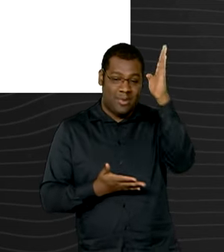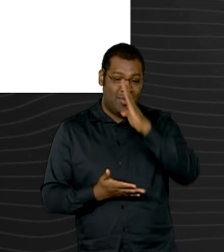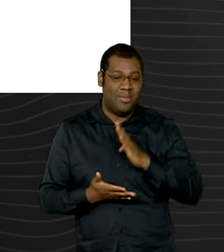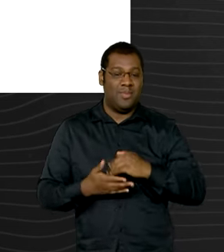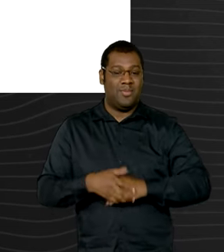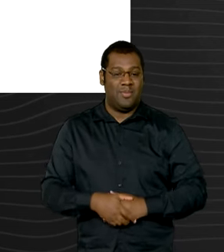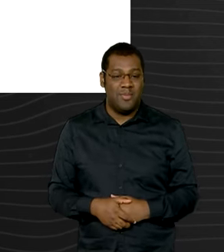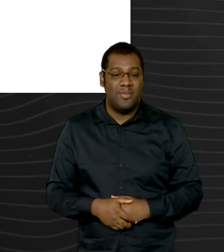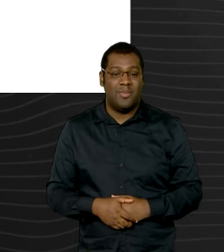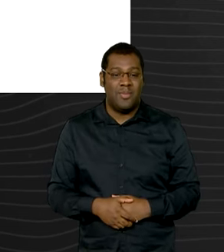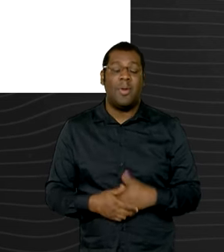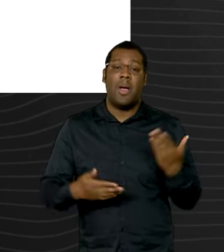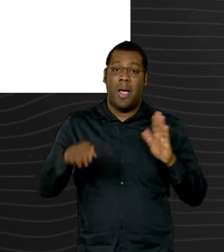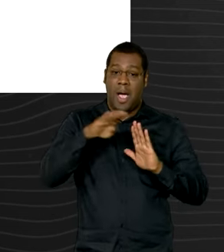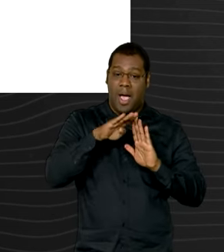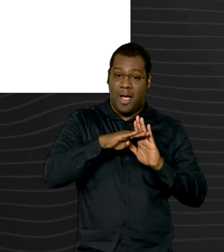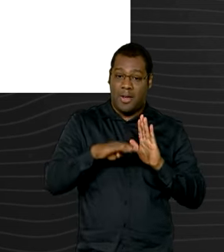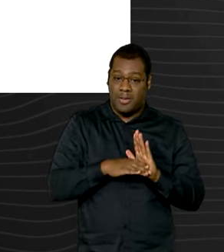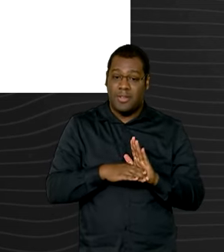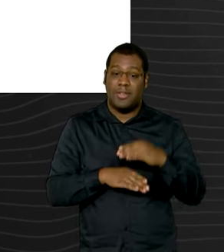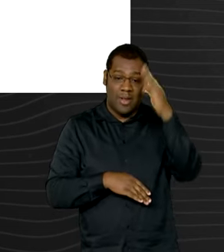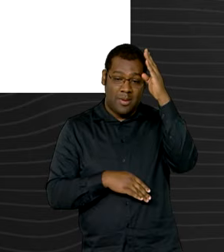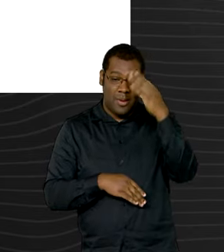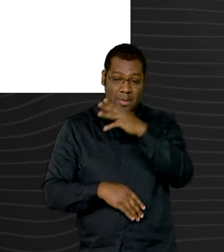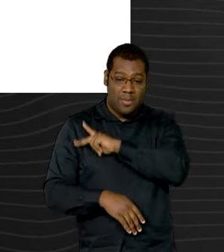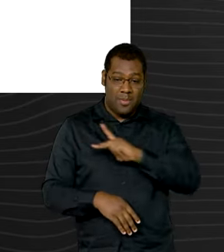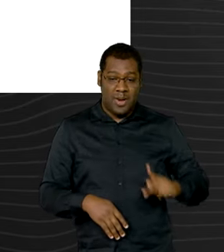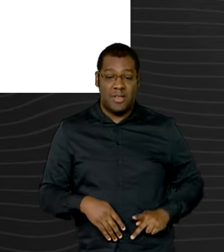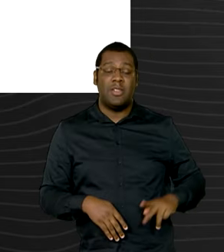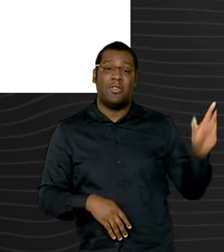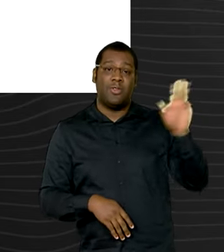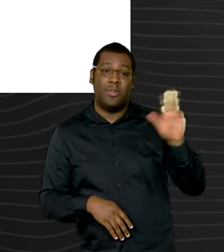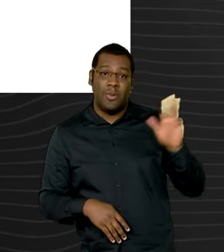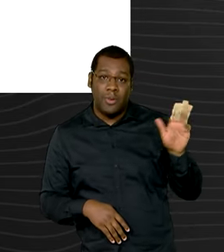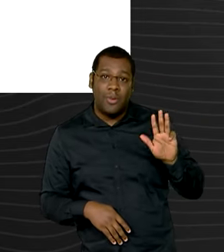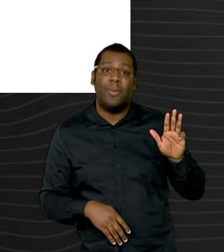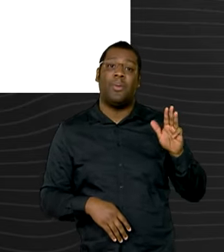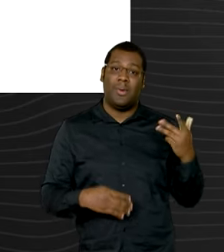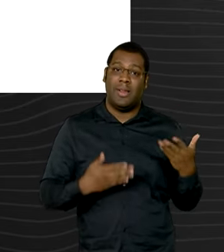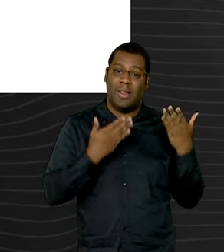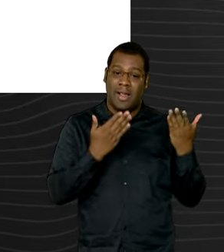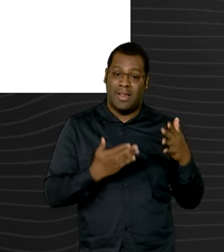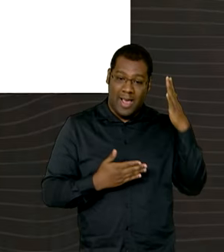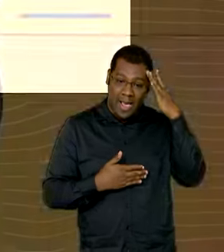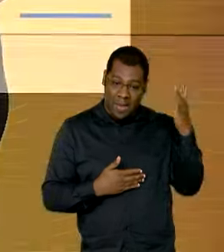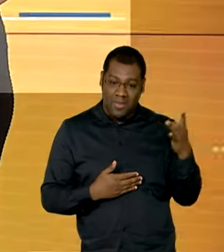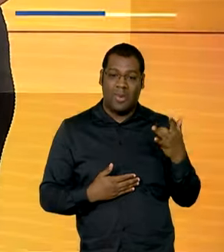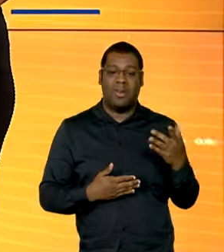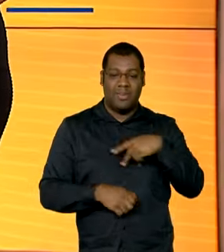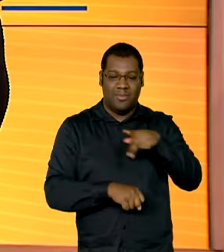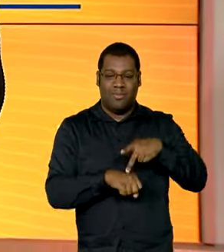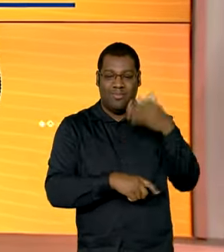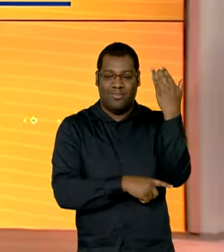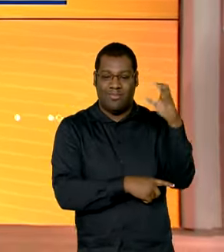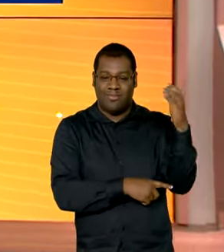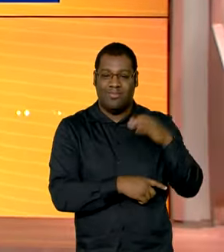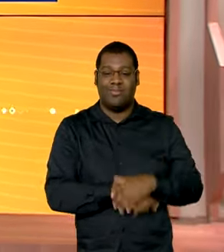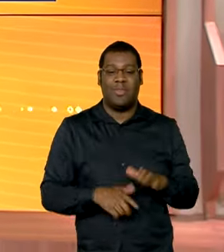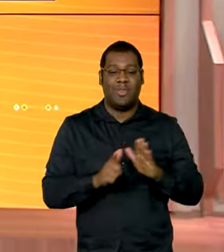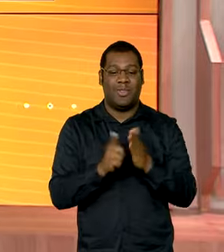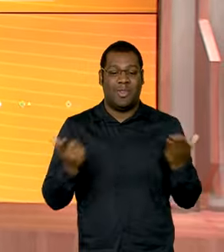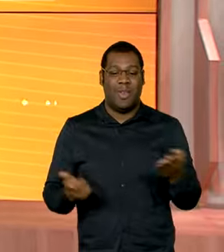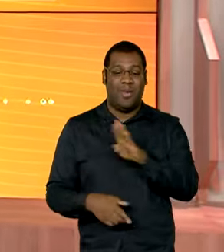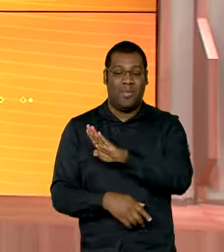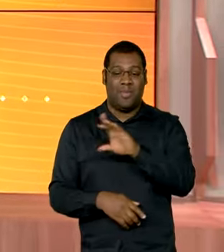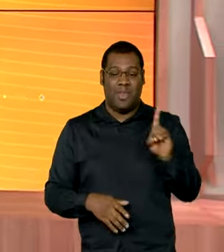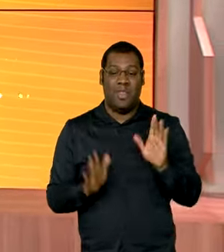também da agenda que o presidente Lula vai cumprir no país vizinho a partir de amanhã. O Brasil em Dia fica por